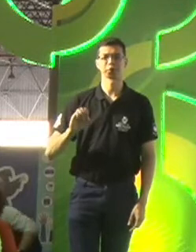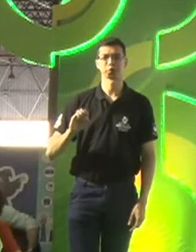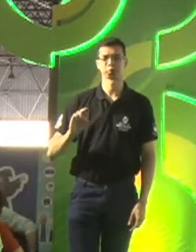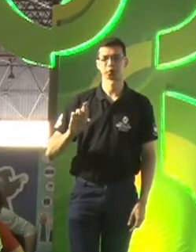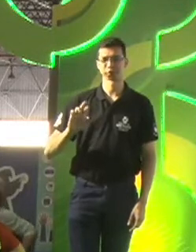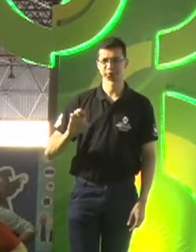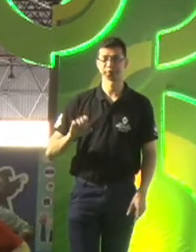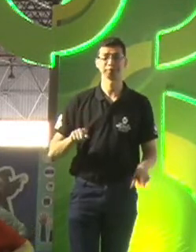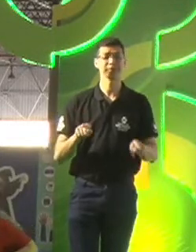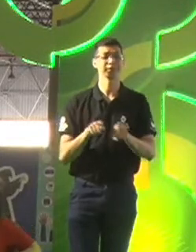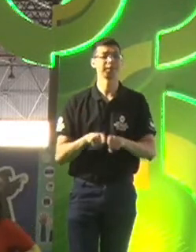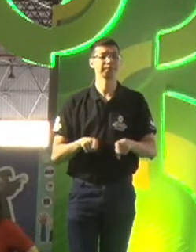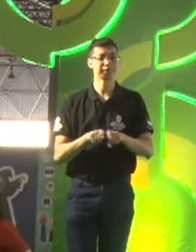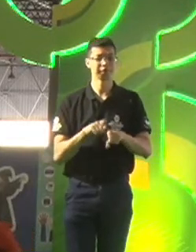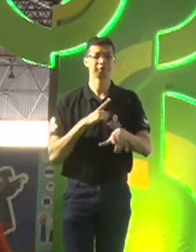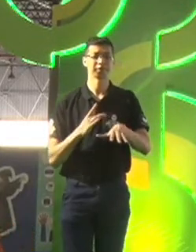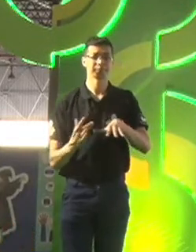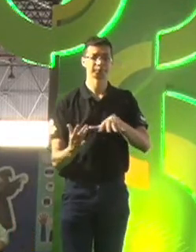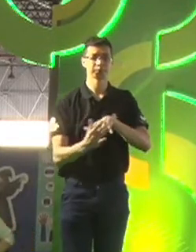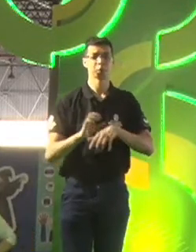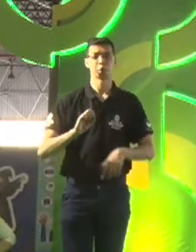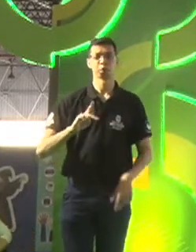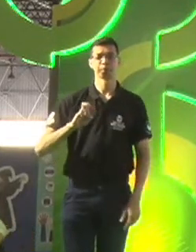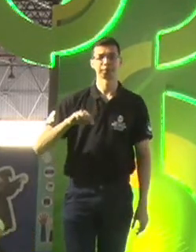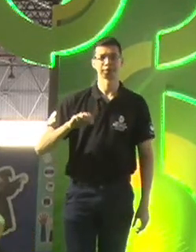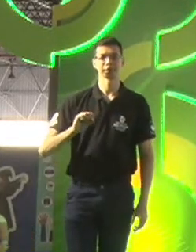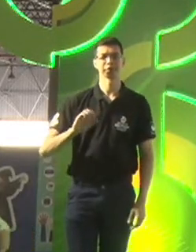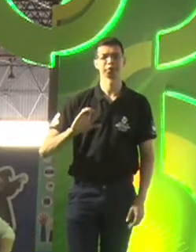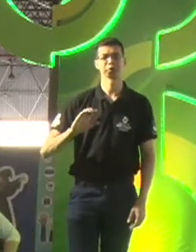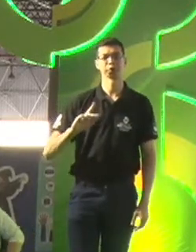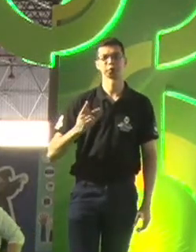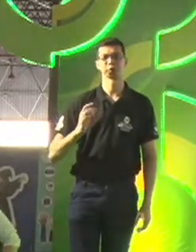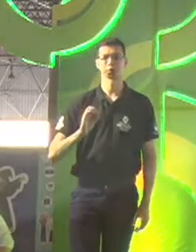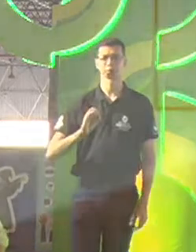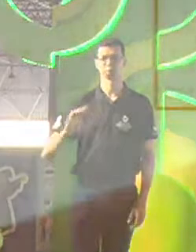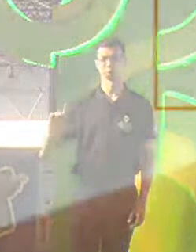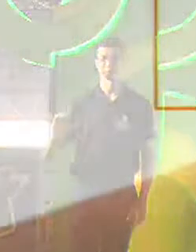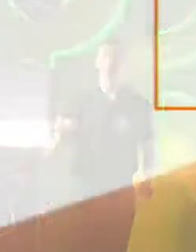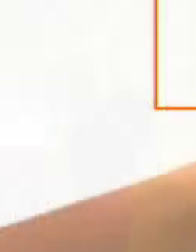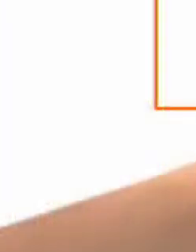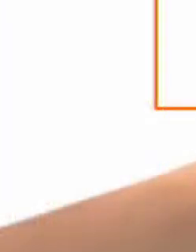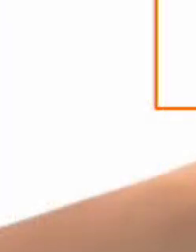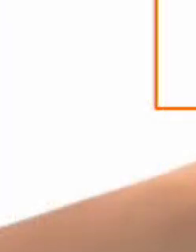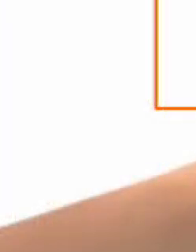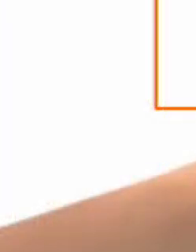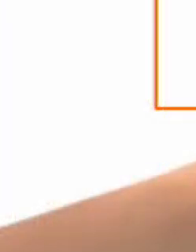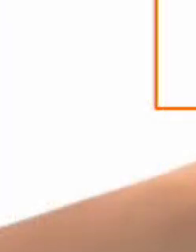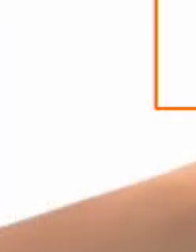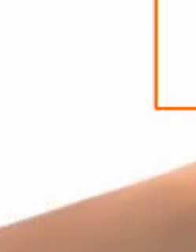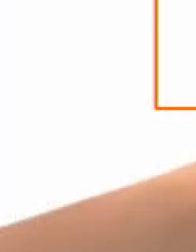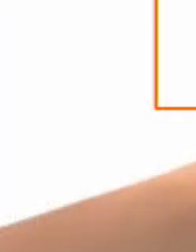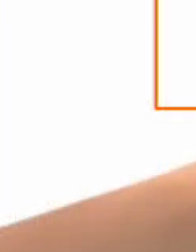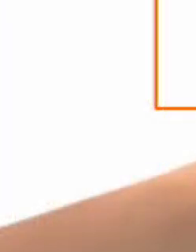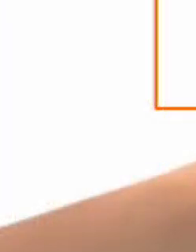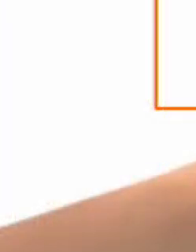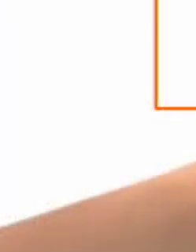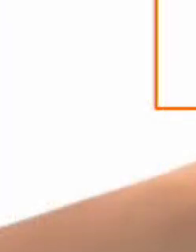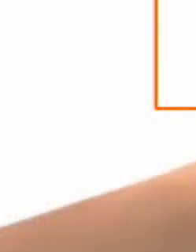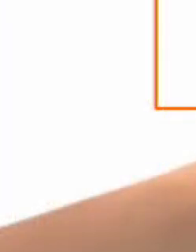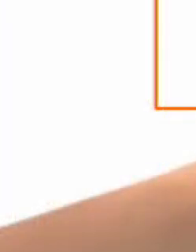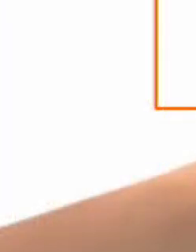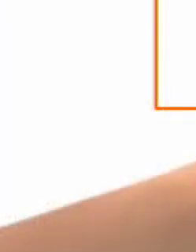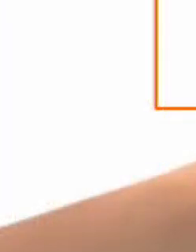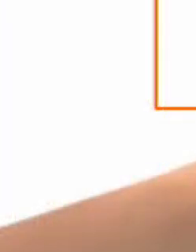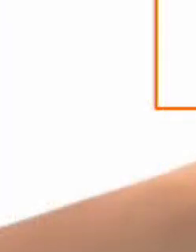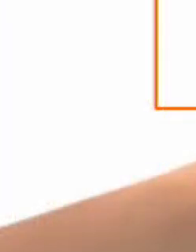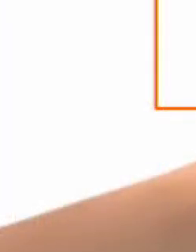aí eu acho que parte desse tópico que a gente já discutiu um pouco sobre a importância da empatia nas interações mas